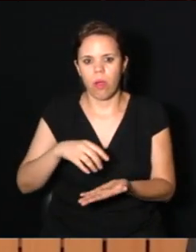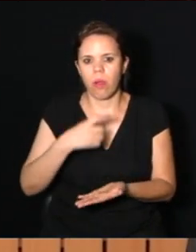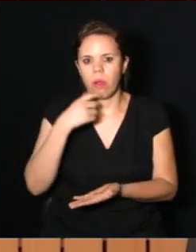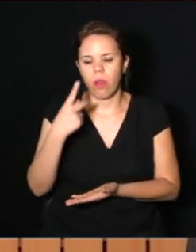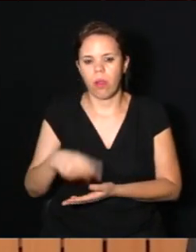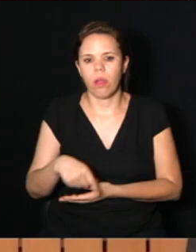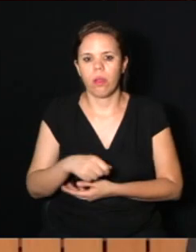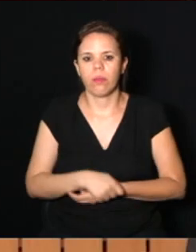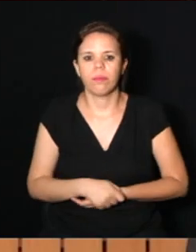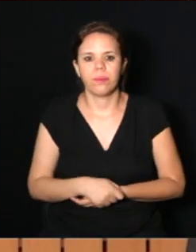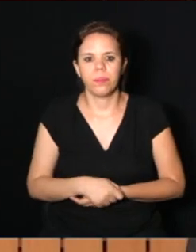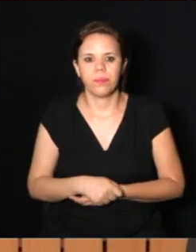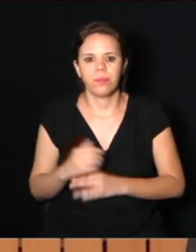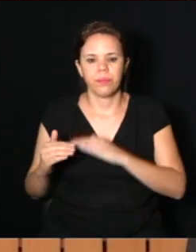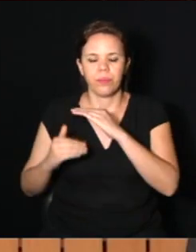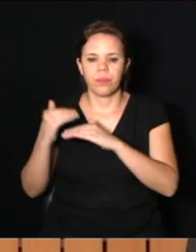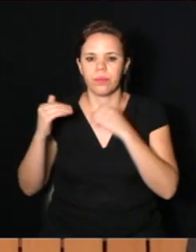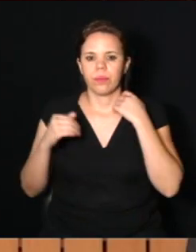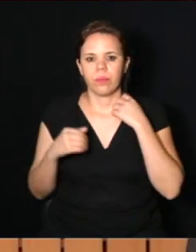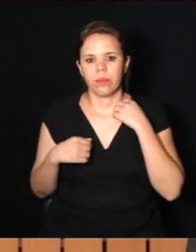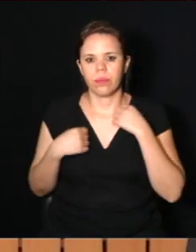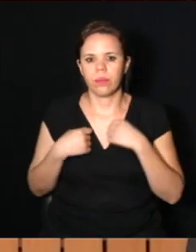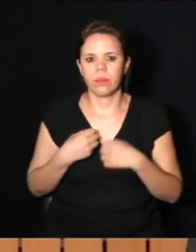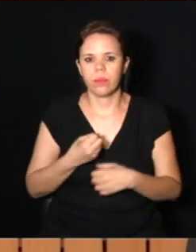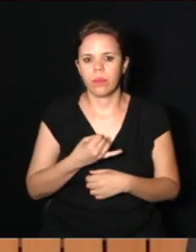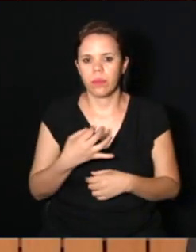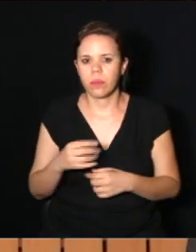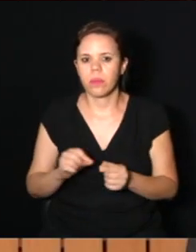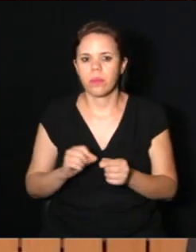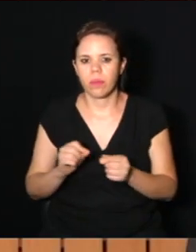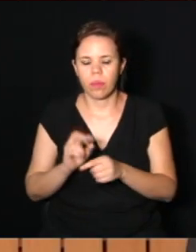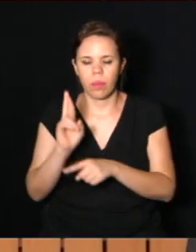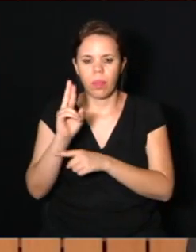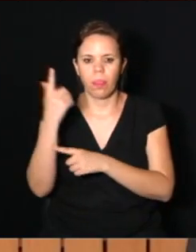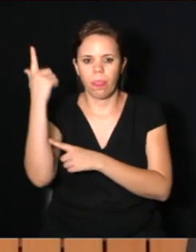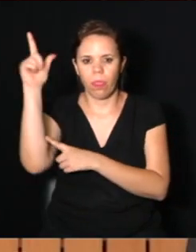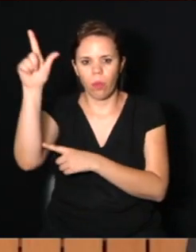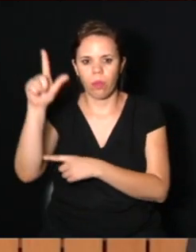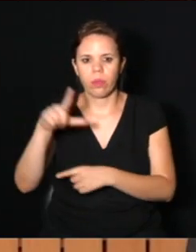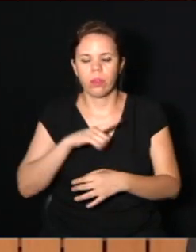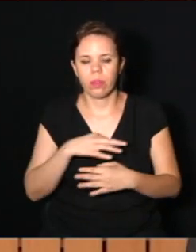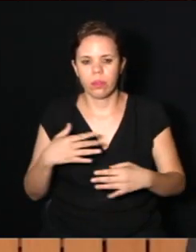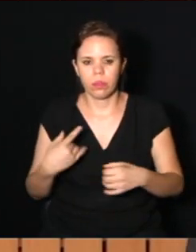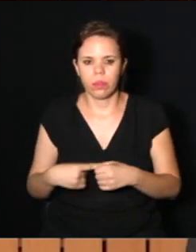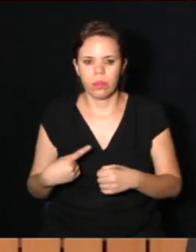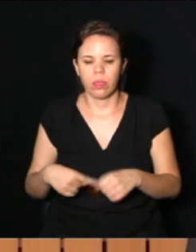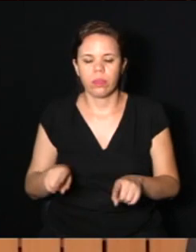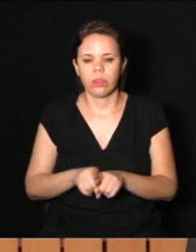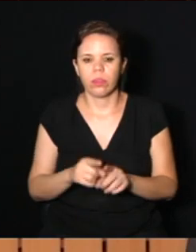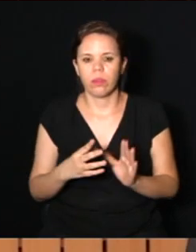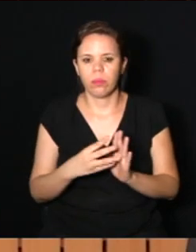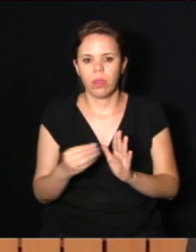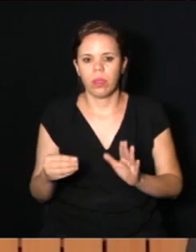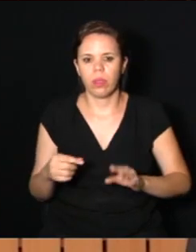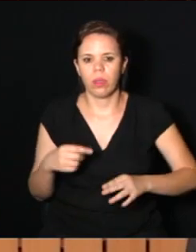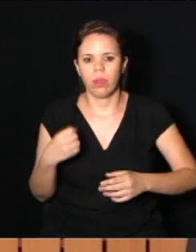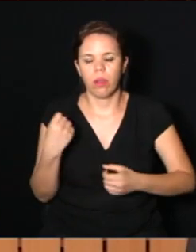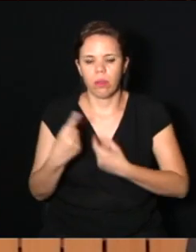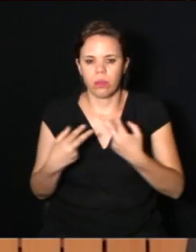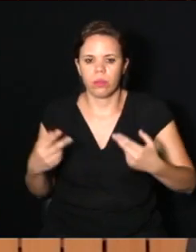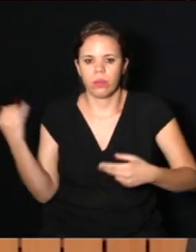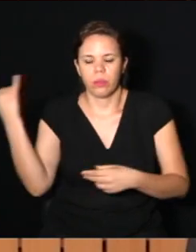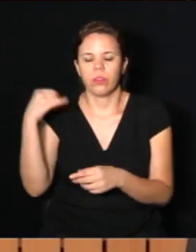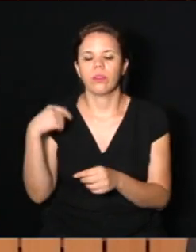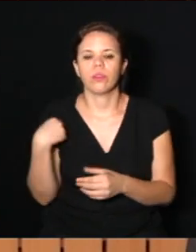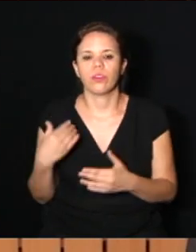ele é extremamente relevante do ponto de vista de produzir, inclusive, referência para outros municípios. Então, alguns aspectos importantes. A partir do momento em que a